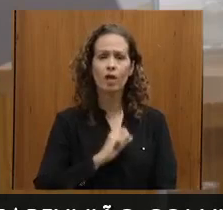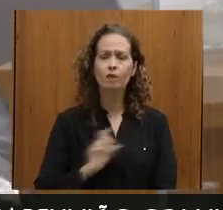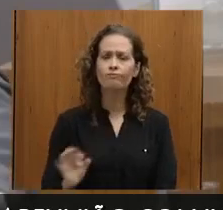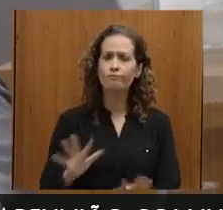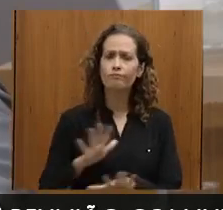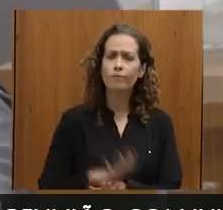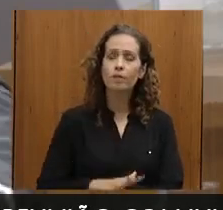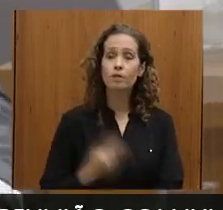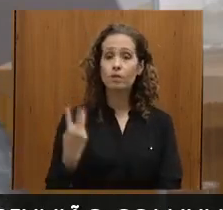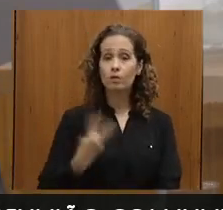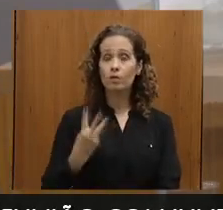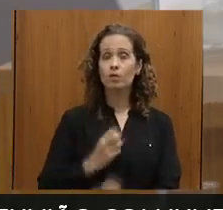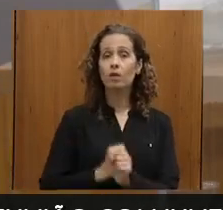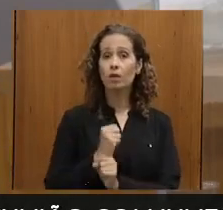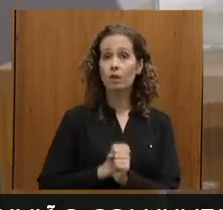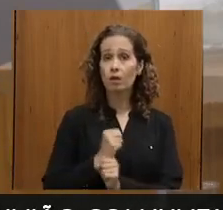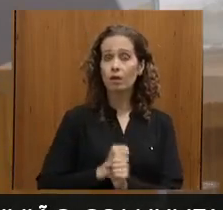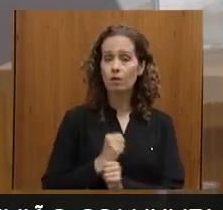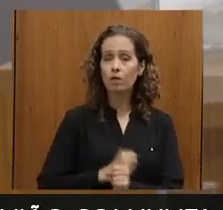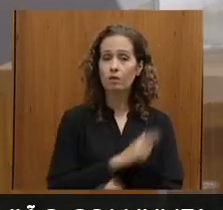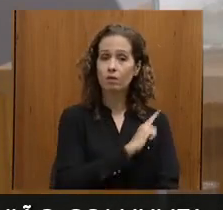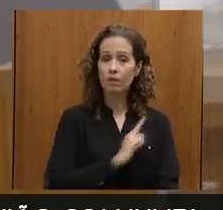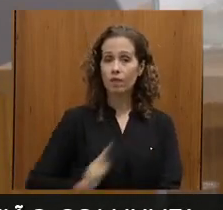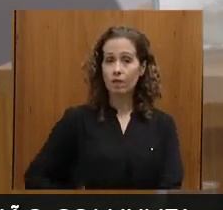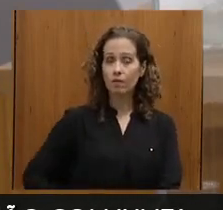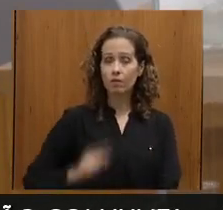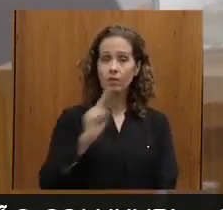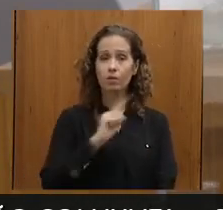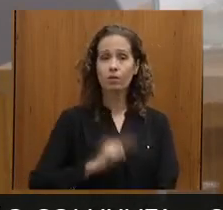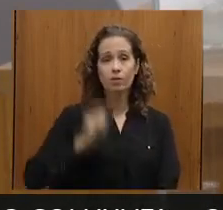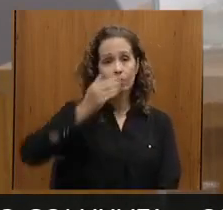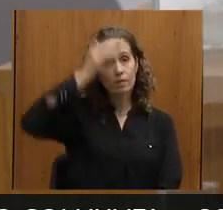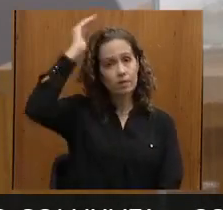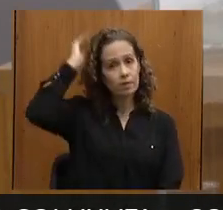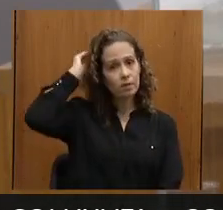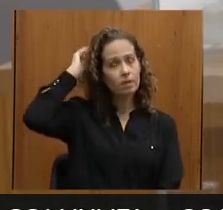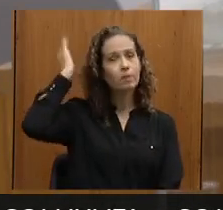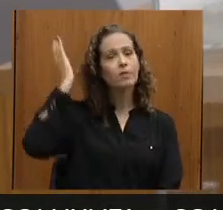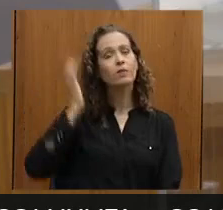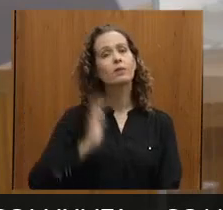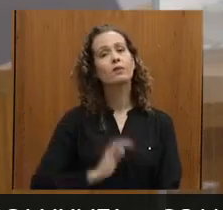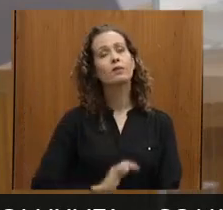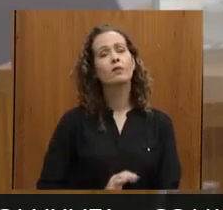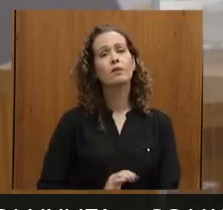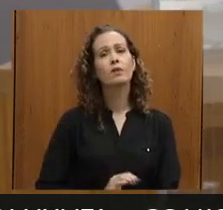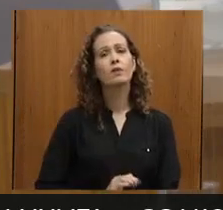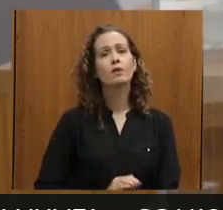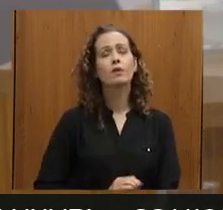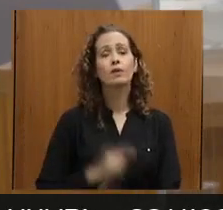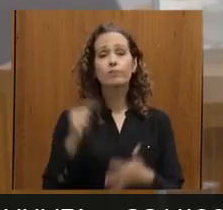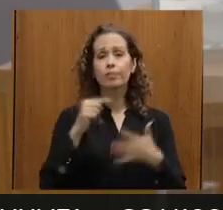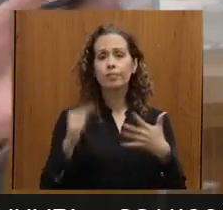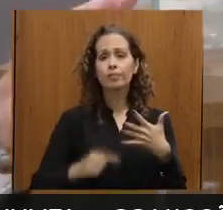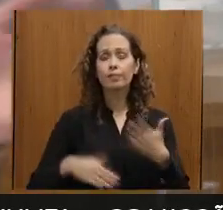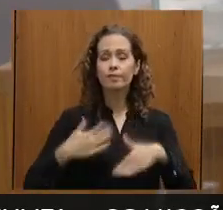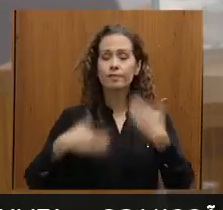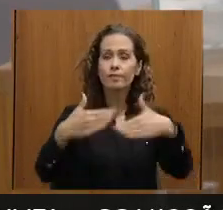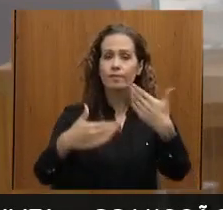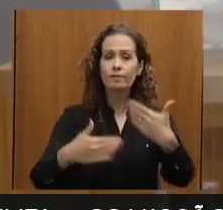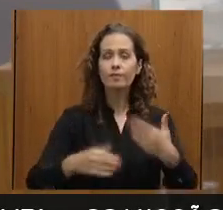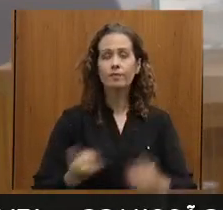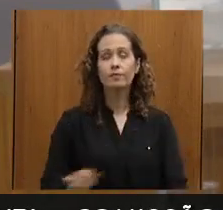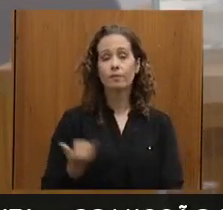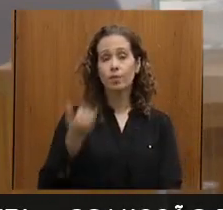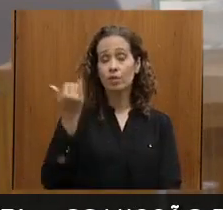terceiro ano deste governo do nosso governador Romeu Zema e com alguns avanços muito expressivos, já aqui